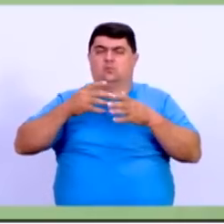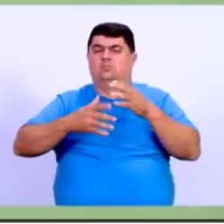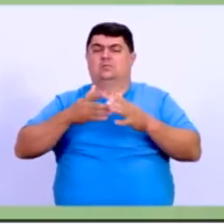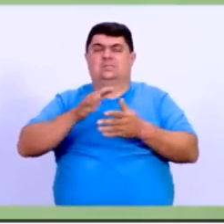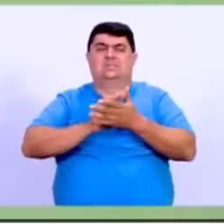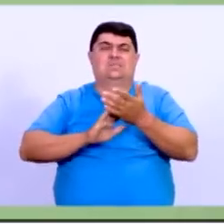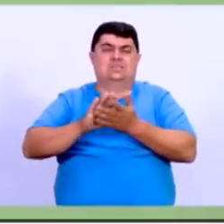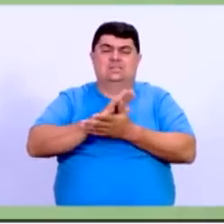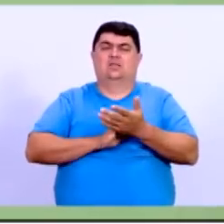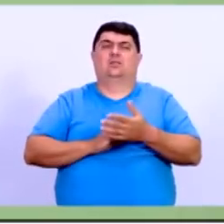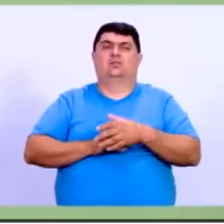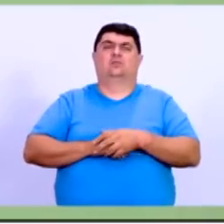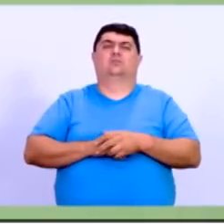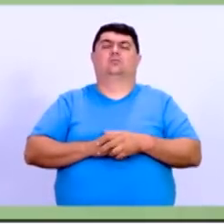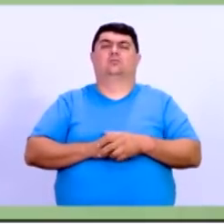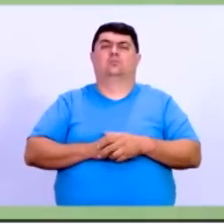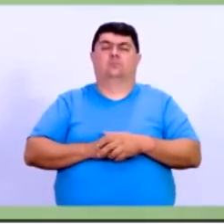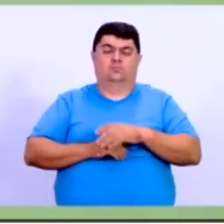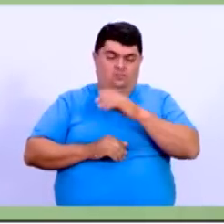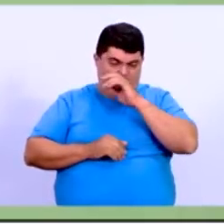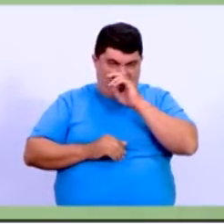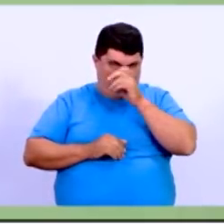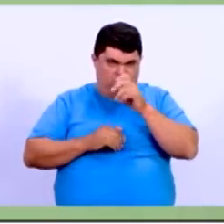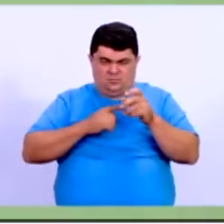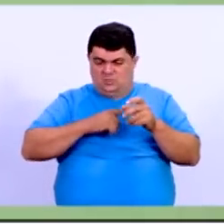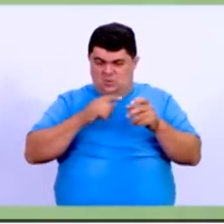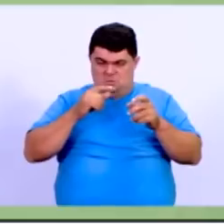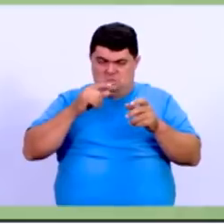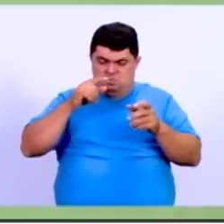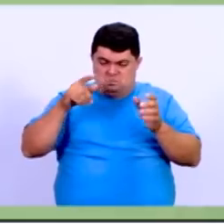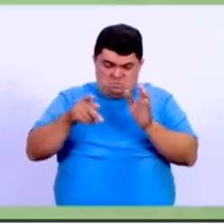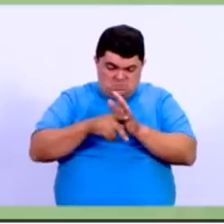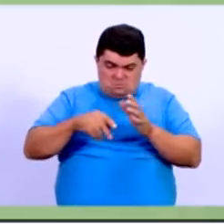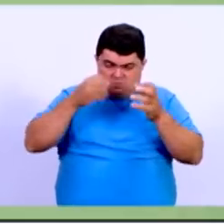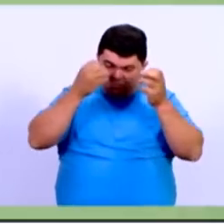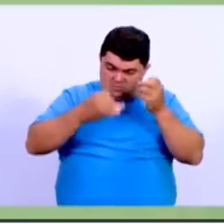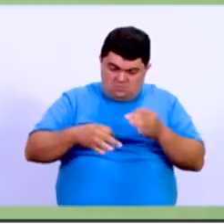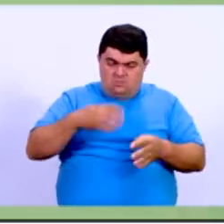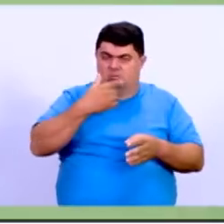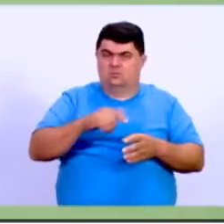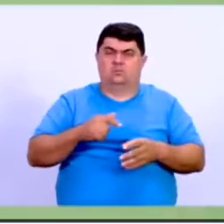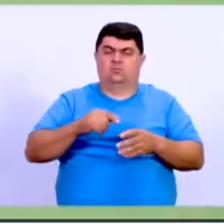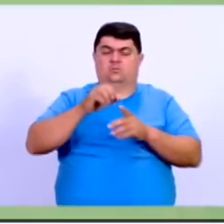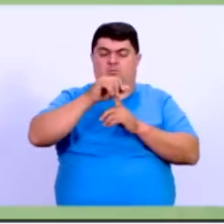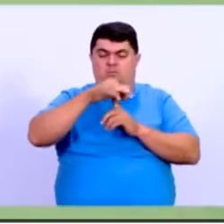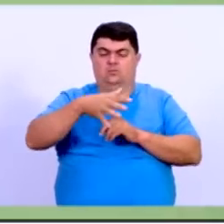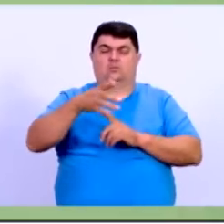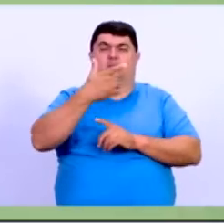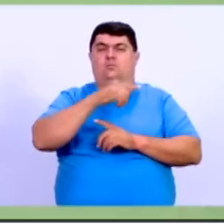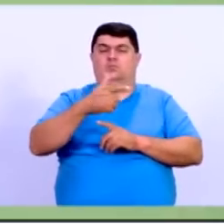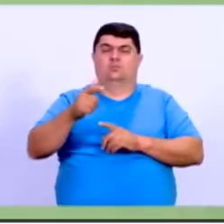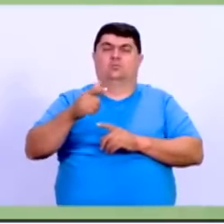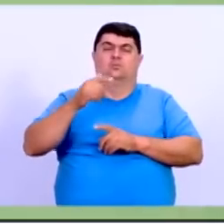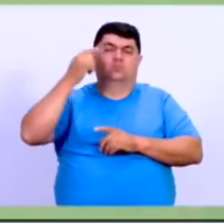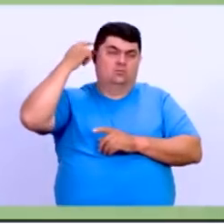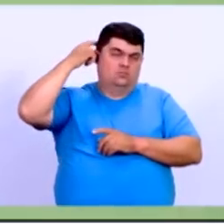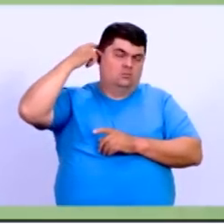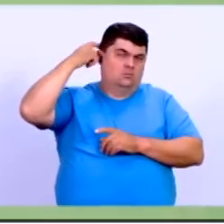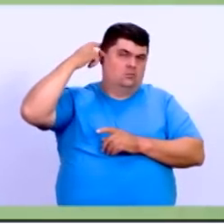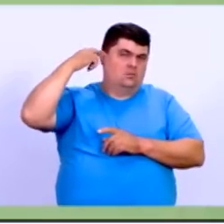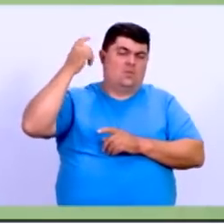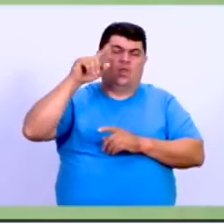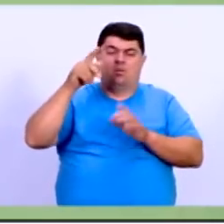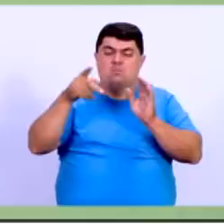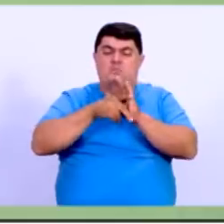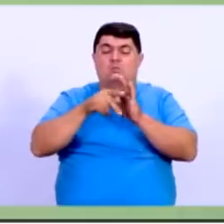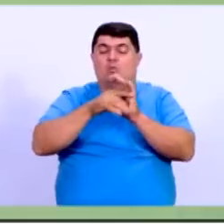servidor, tá? Não estão compartilhando serviços específicos ou exclusivos. Então esse ambiente aqui é um ambiente de grupo de